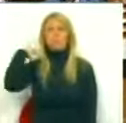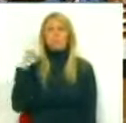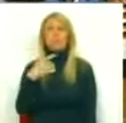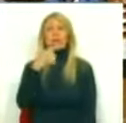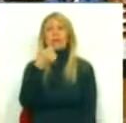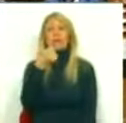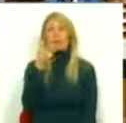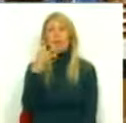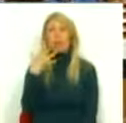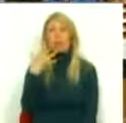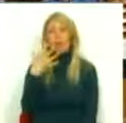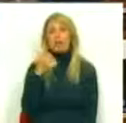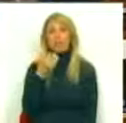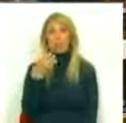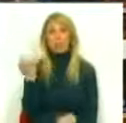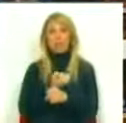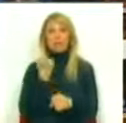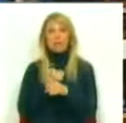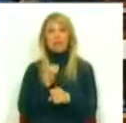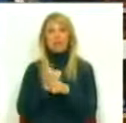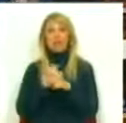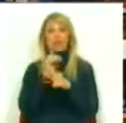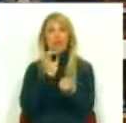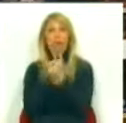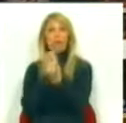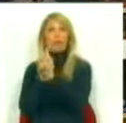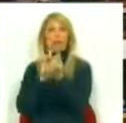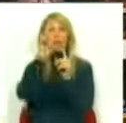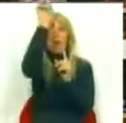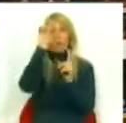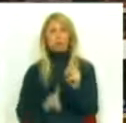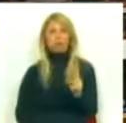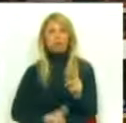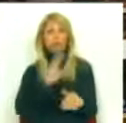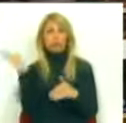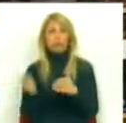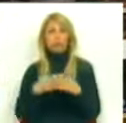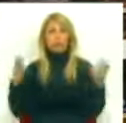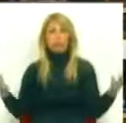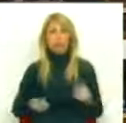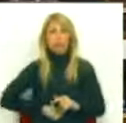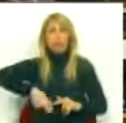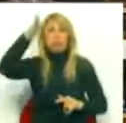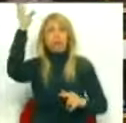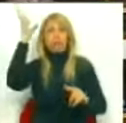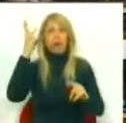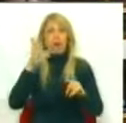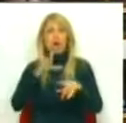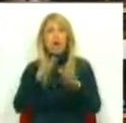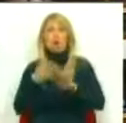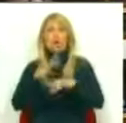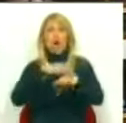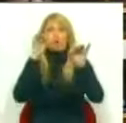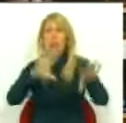Mais de 50 serviços de atendimento permanente. Sr. Deputado, terminou o seu tempo. De urgências hospitalares. Uma última palavra para